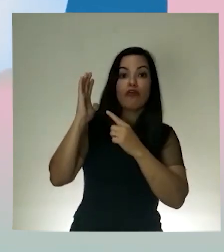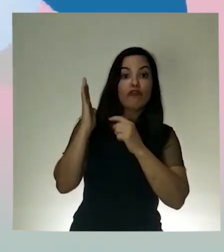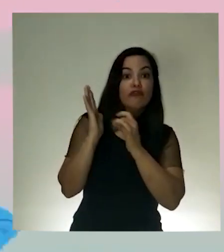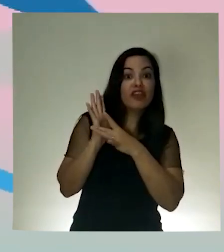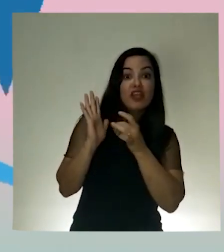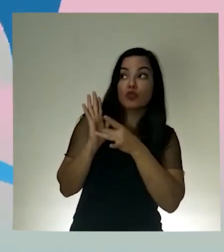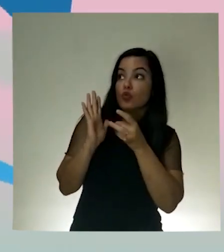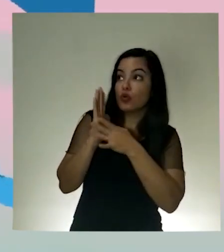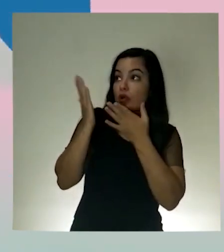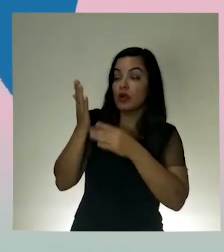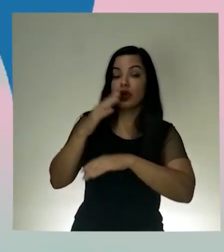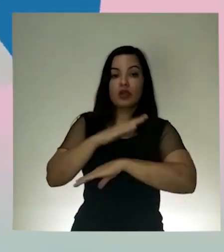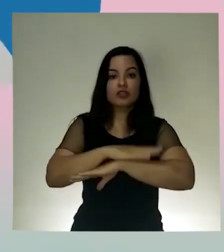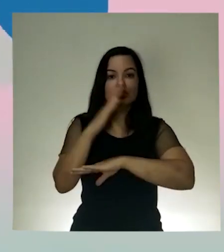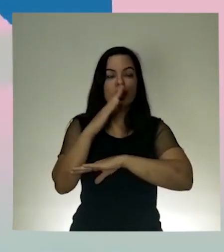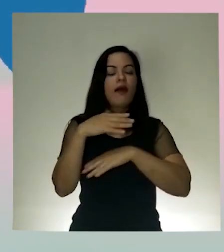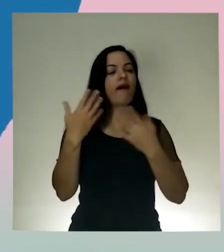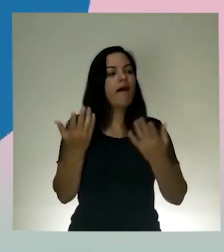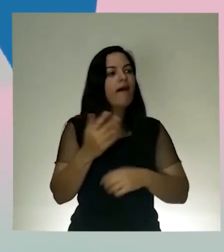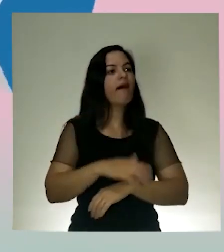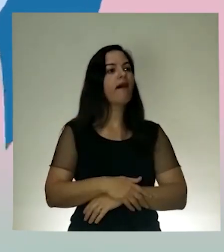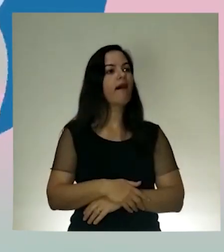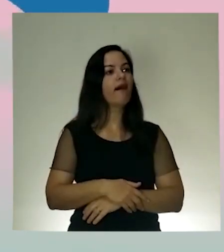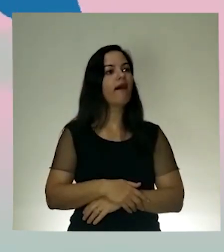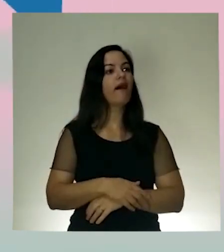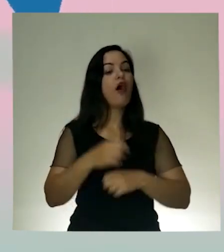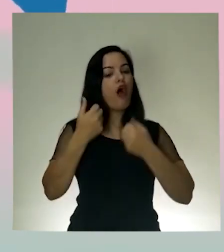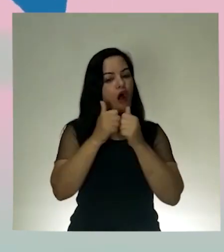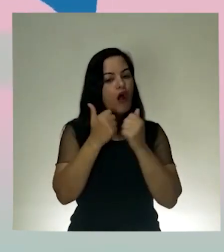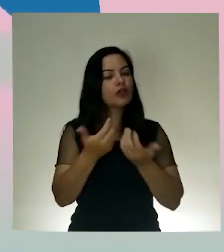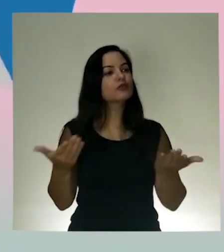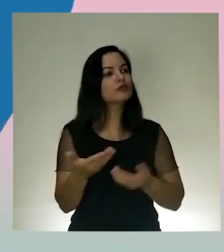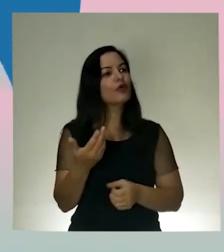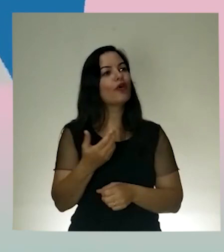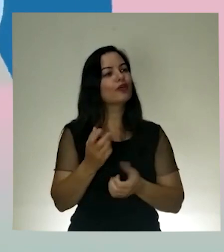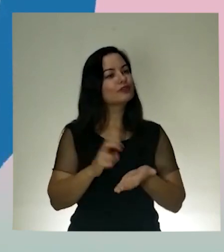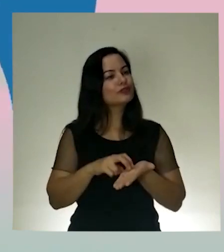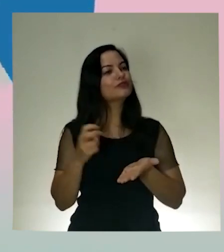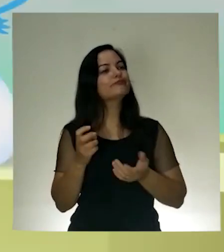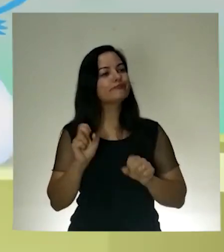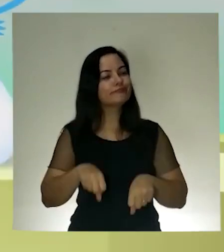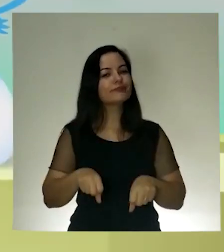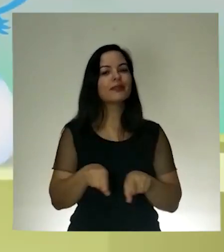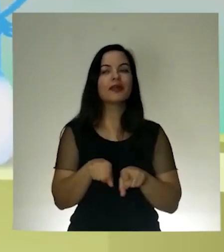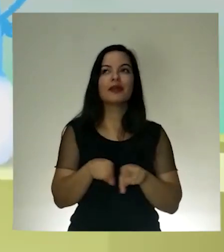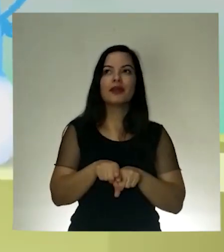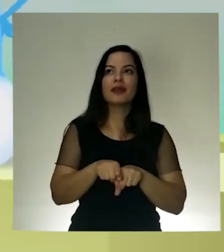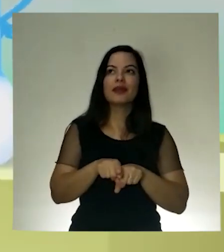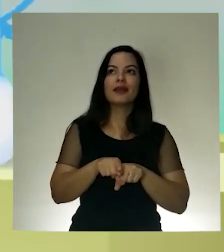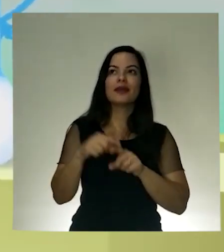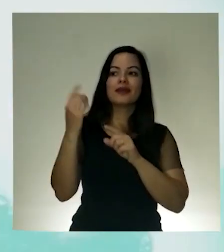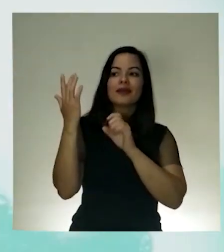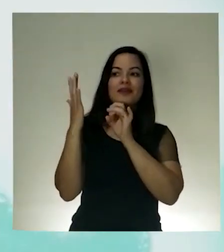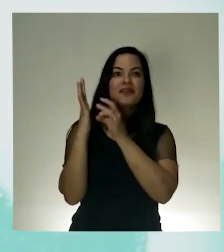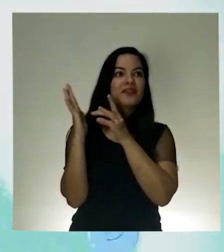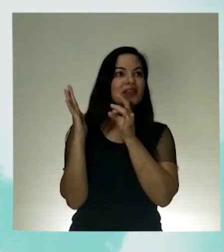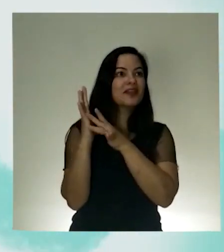Então foi isso que aconteceu hoje de manhã no ônibus. E também no vidro da sala. Olha,